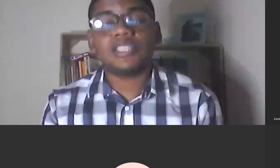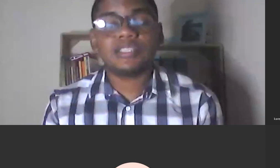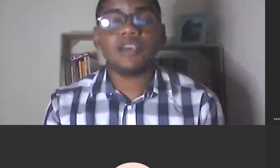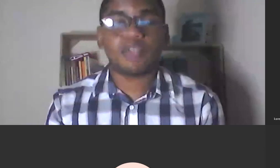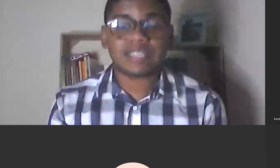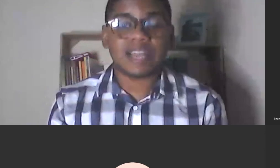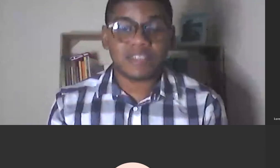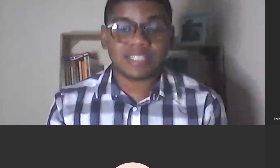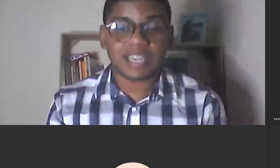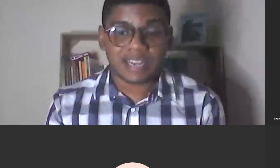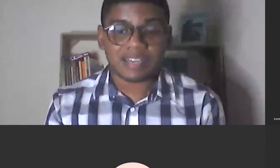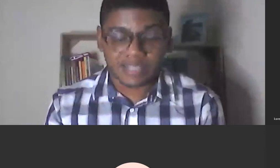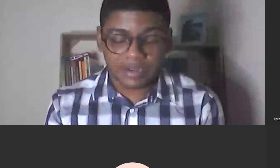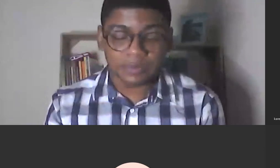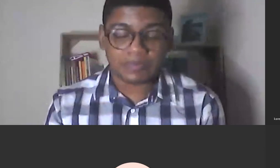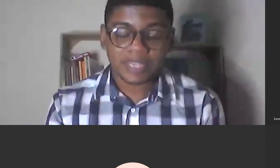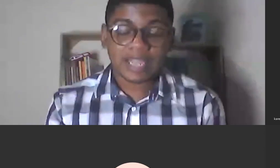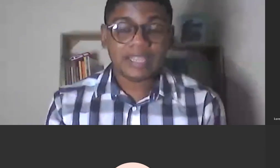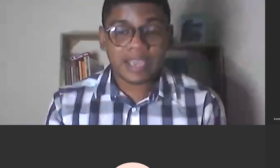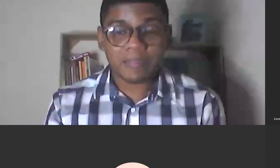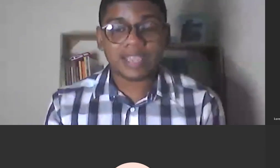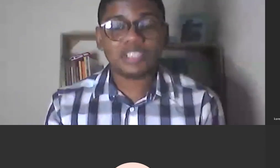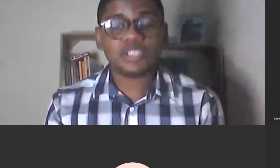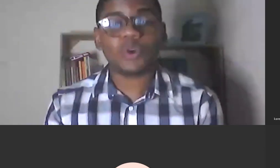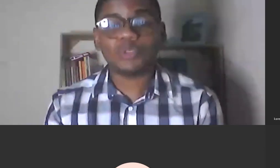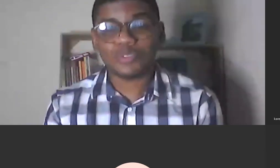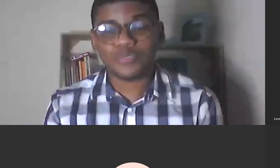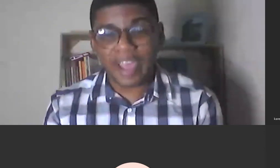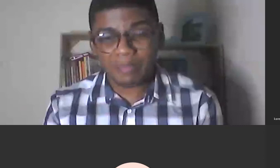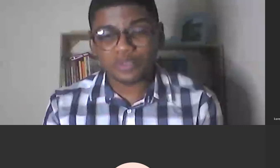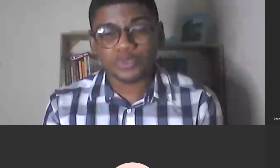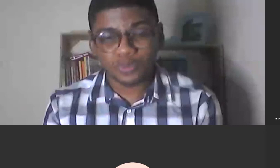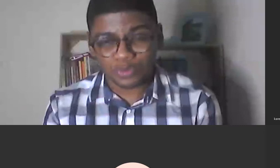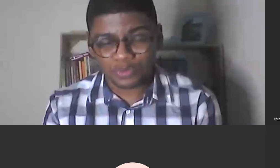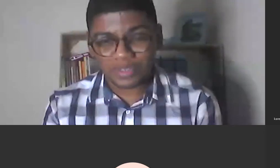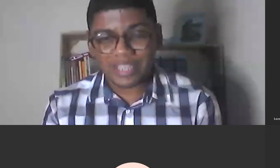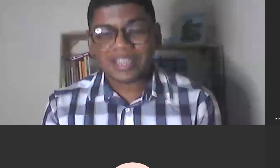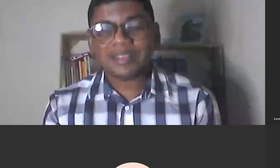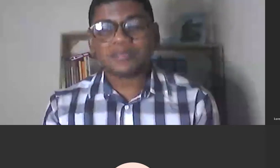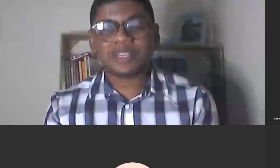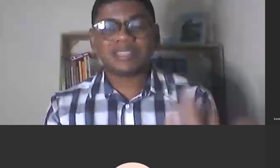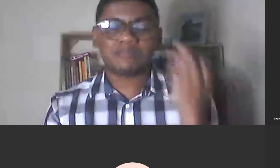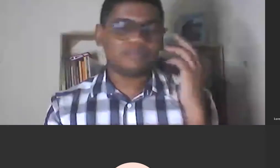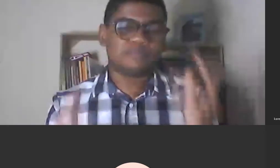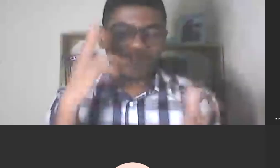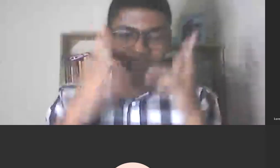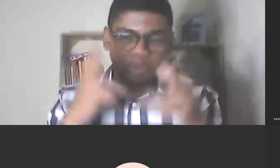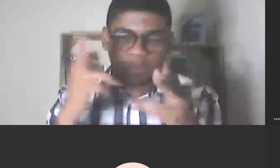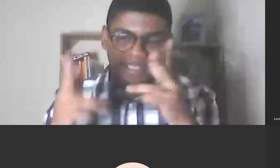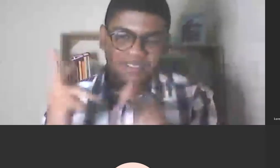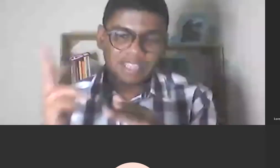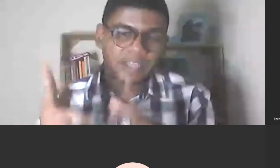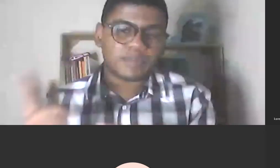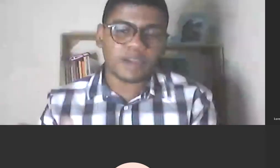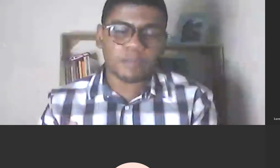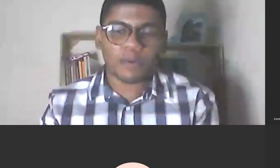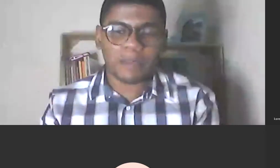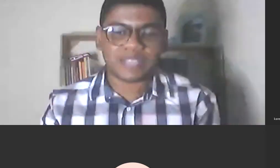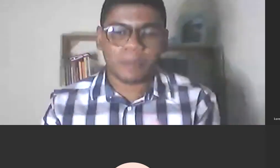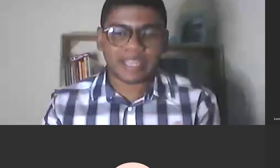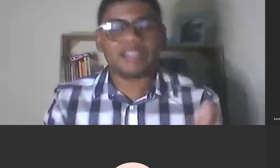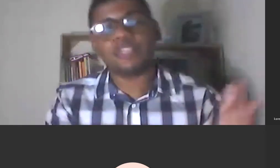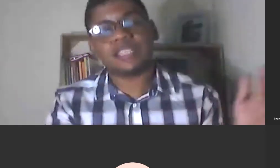Ok, Letícia, eu vou tentar fazer a gravação, de repente, de todos os verbos juntos, porque ficar picotando, de repente,